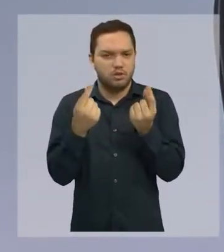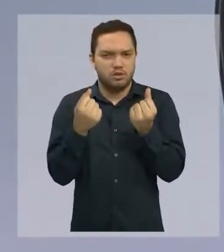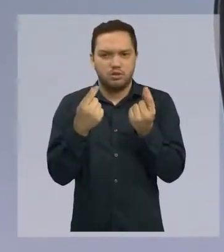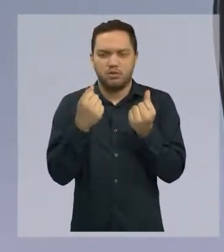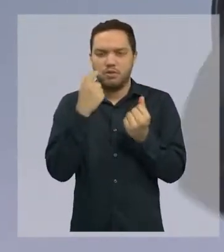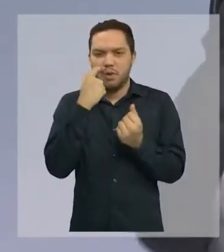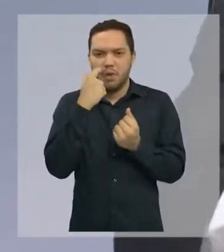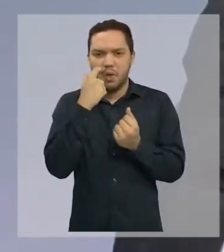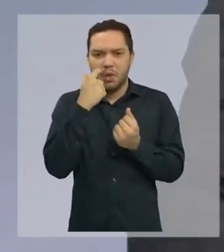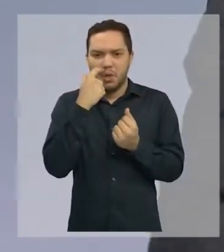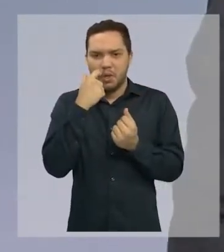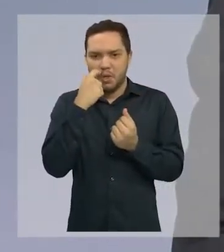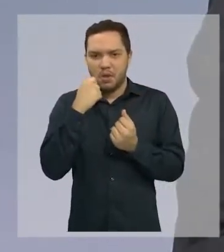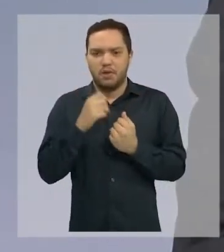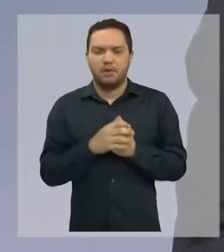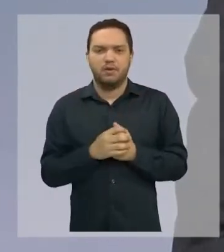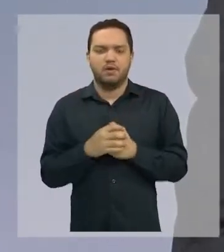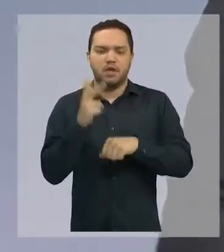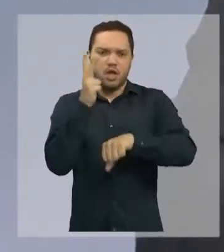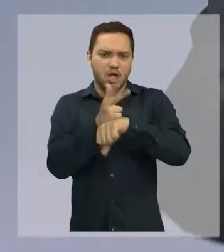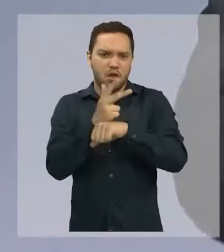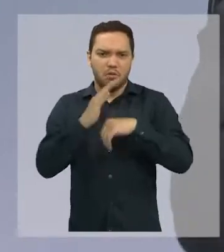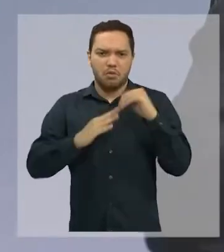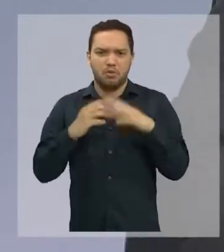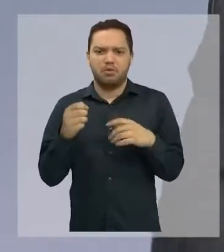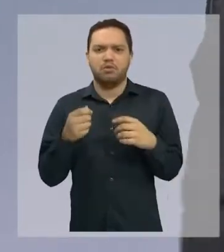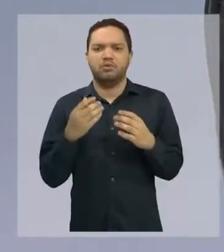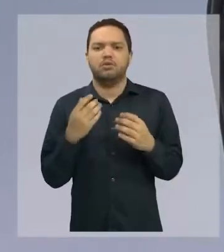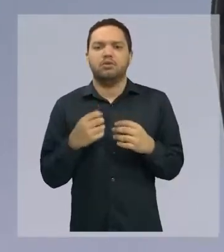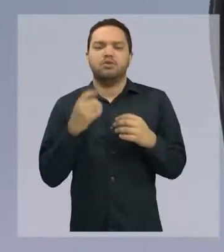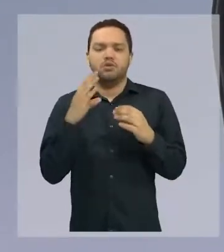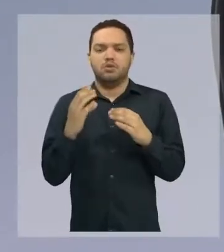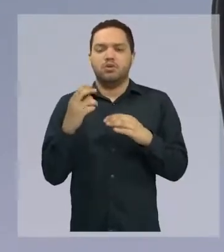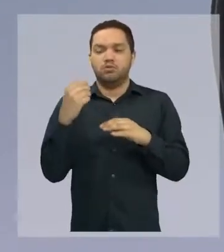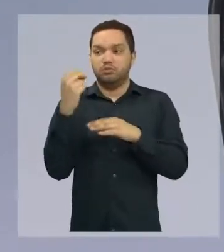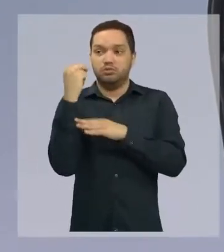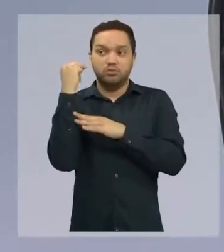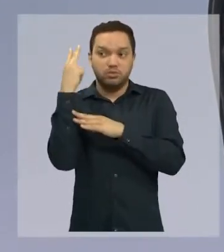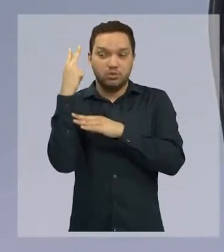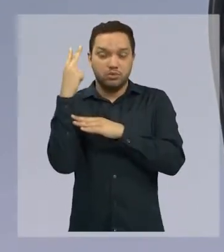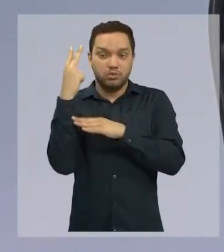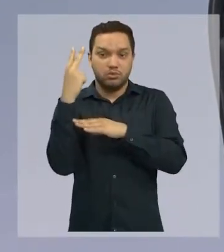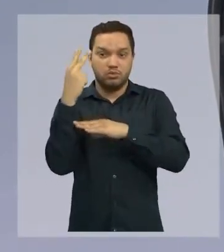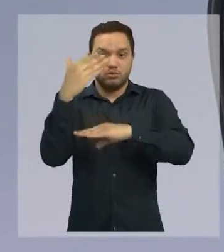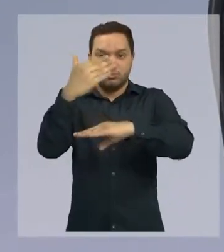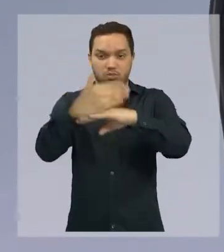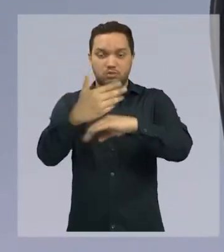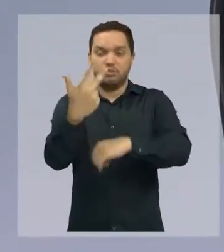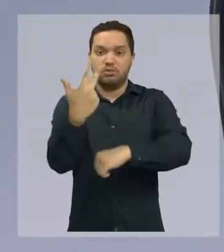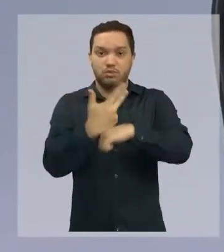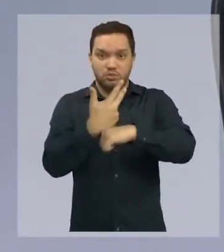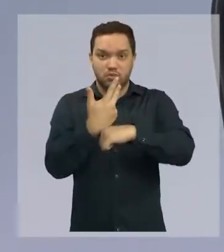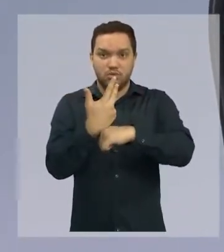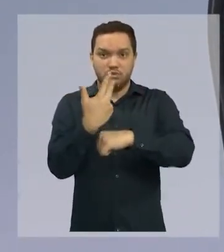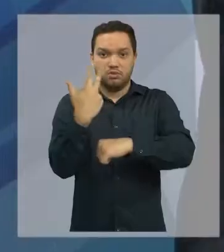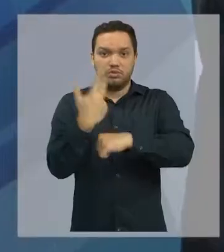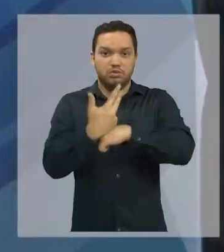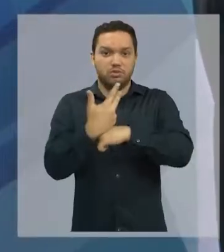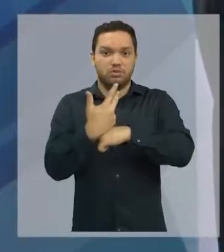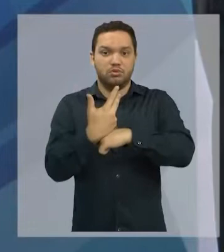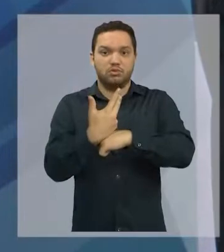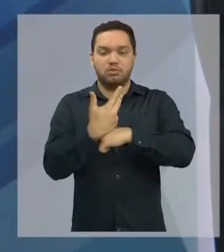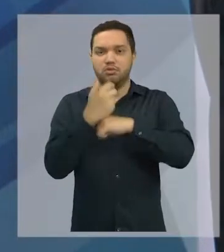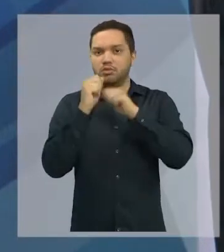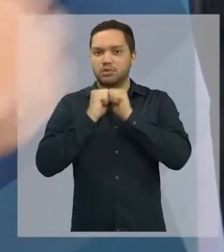ter o estrutura que o Arnaldo tem aqui, câmera e tal. Ele vai só com o celularzinho dele, Rui. Se ele tiver talento, olha, ele vai